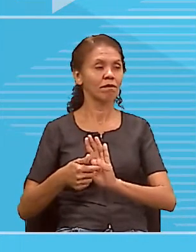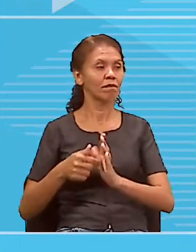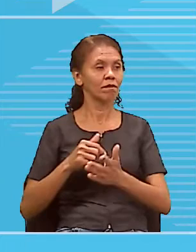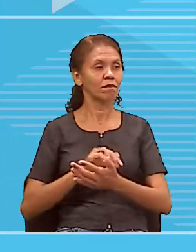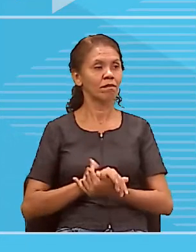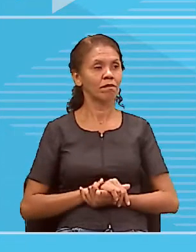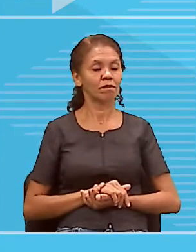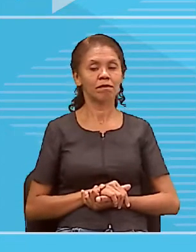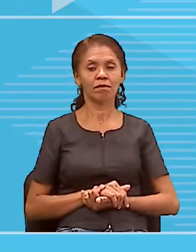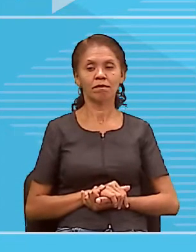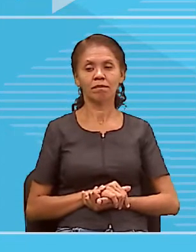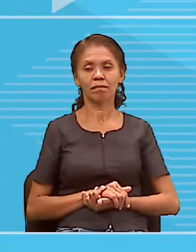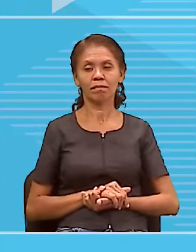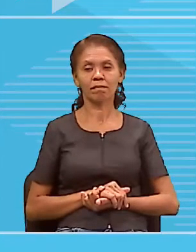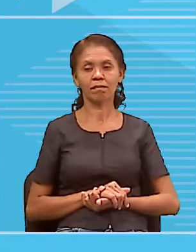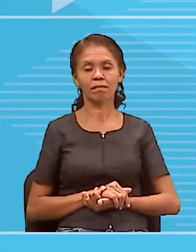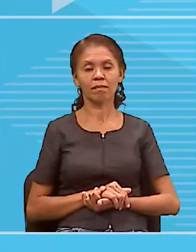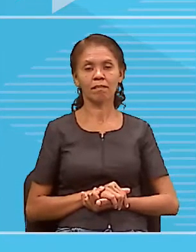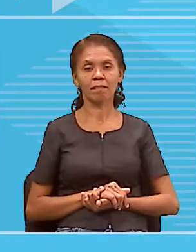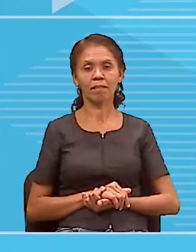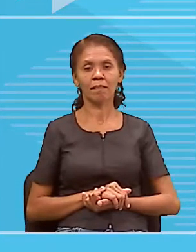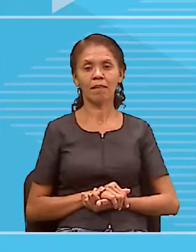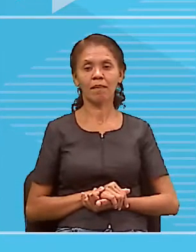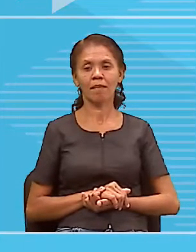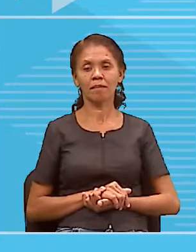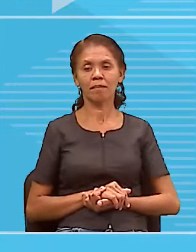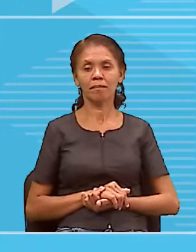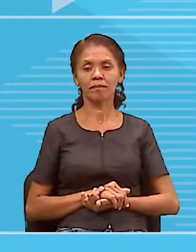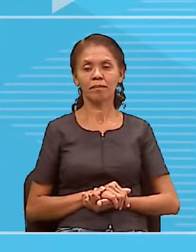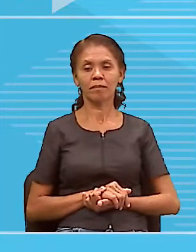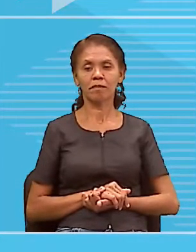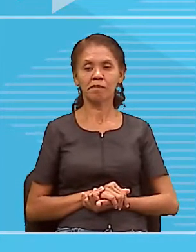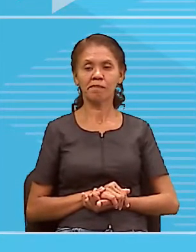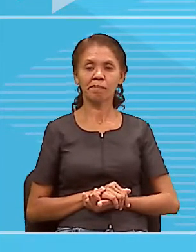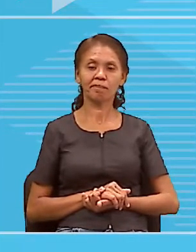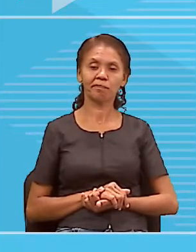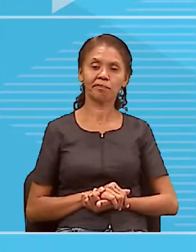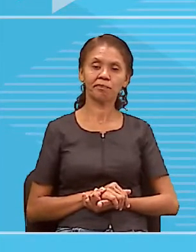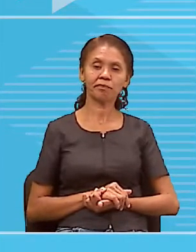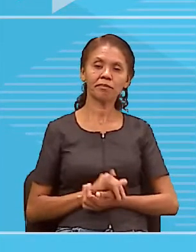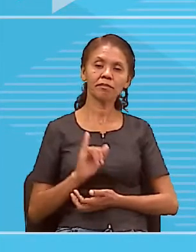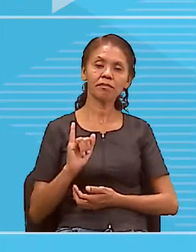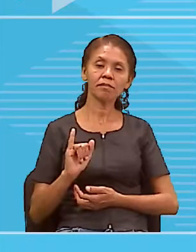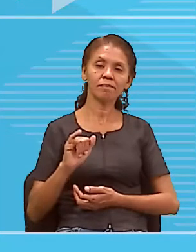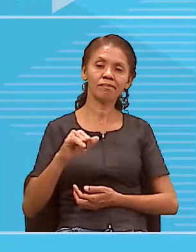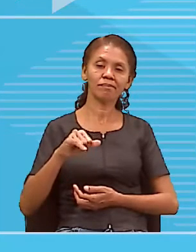fenômeno a interferência do tipo destrutiva